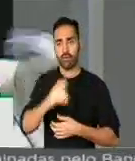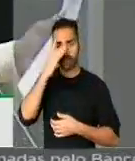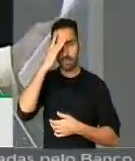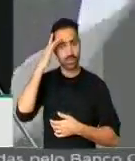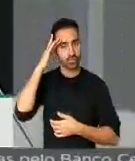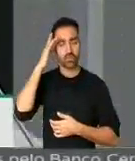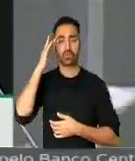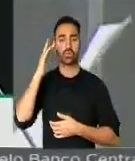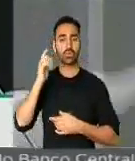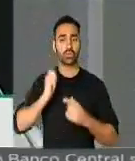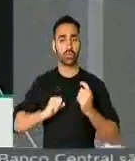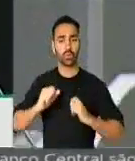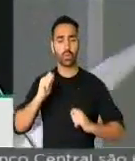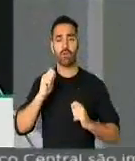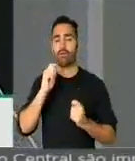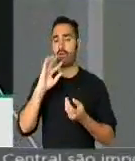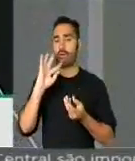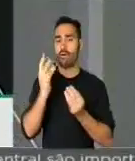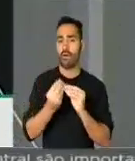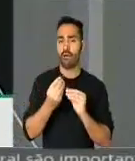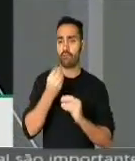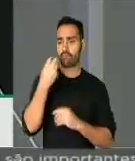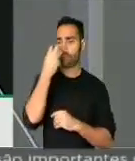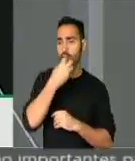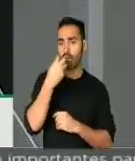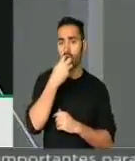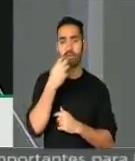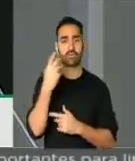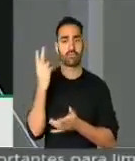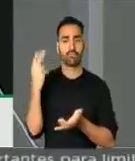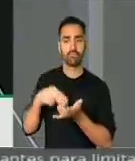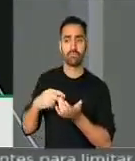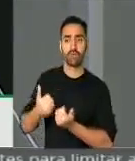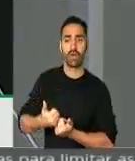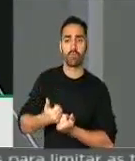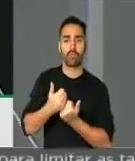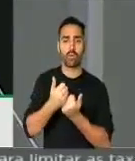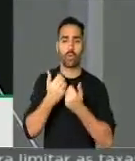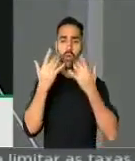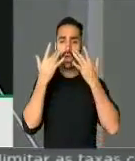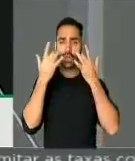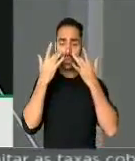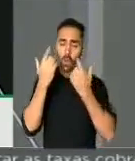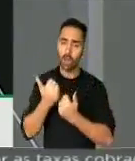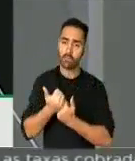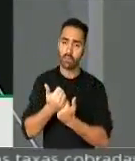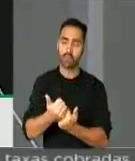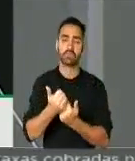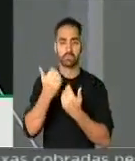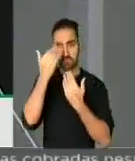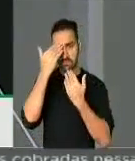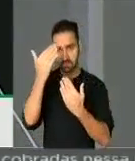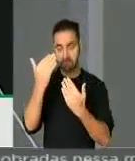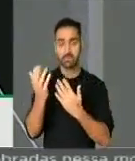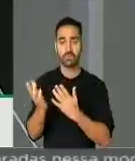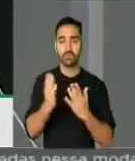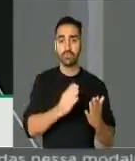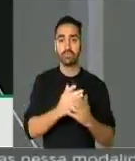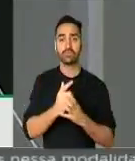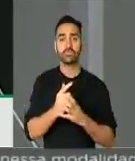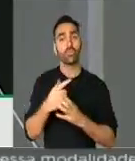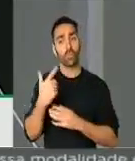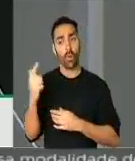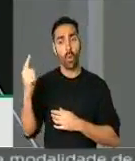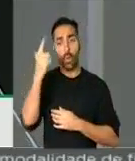que encabeçaram esse grande movimento, esse evento no Rio de Janeiro, e dizer, senhor presidente, que outros